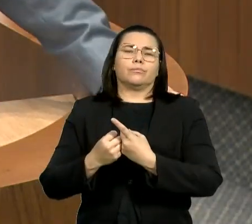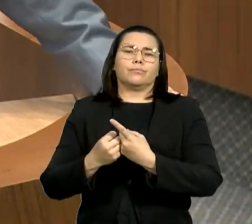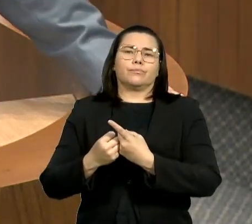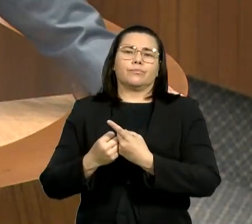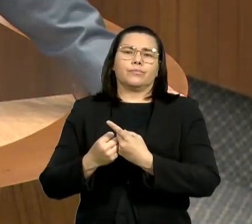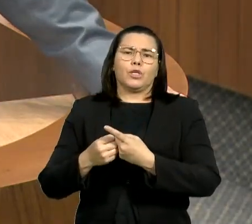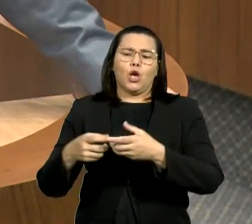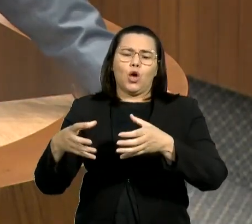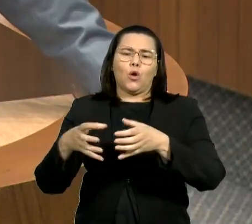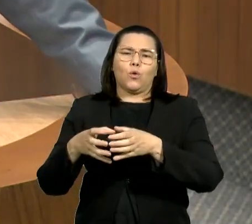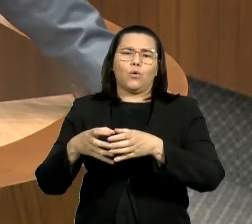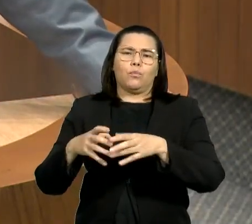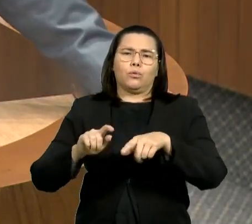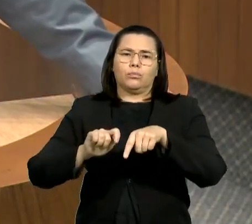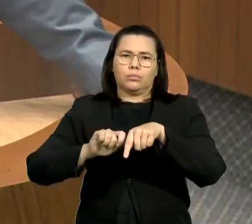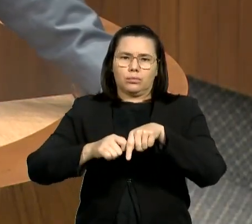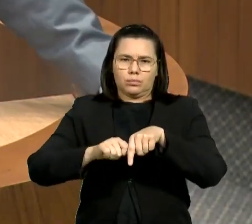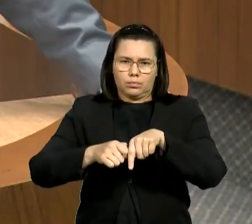sobre